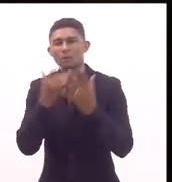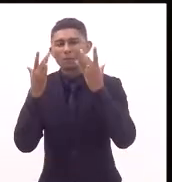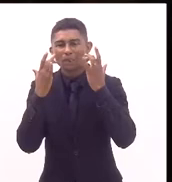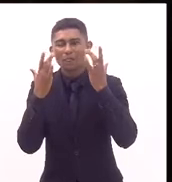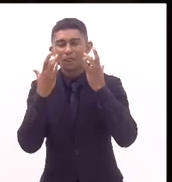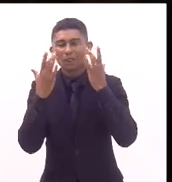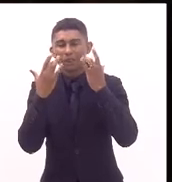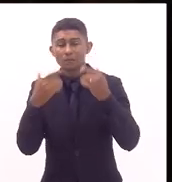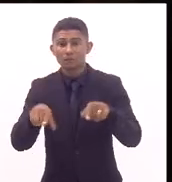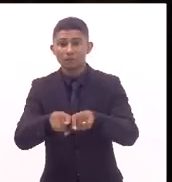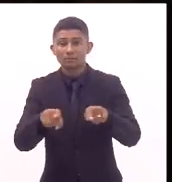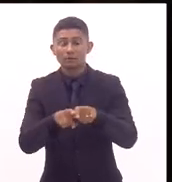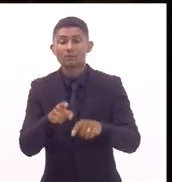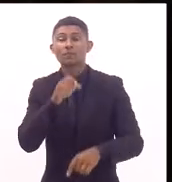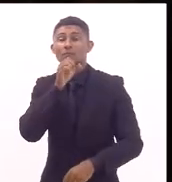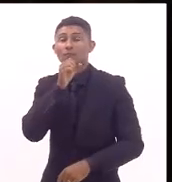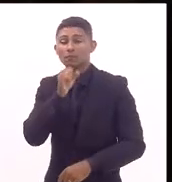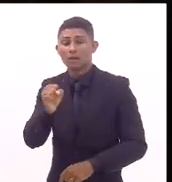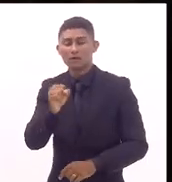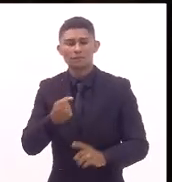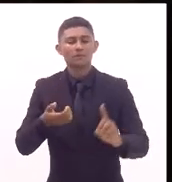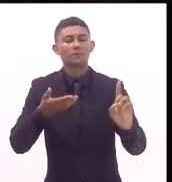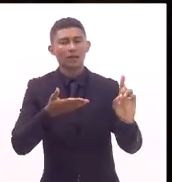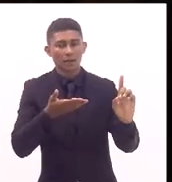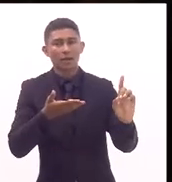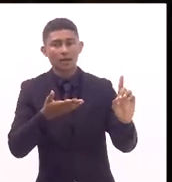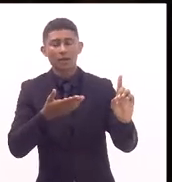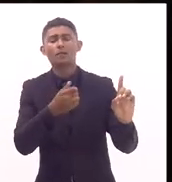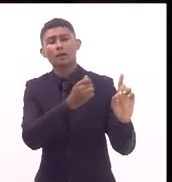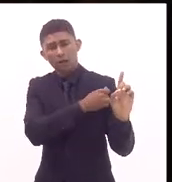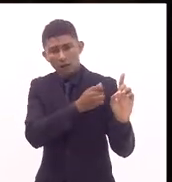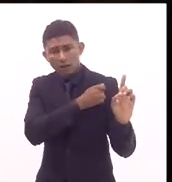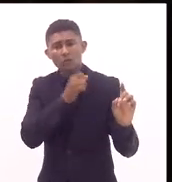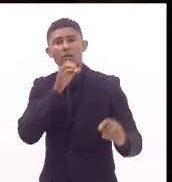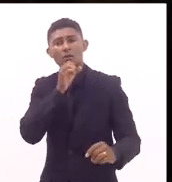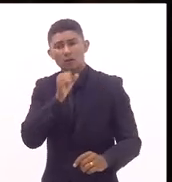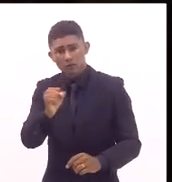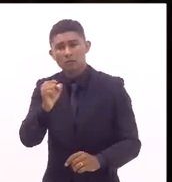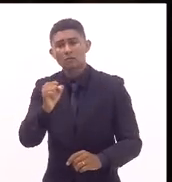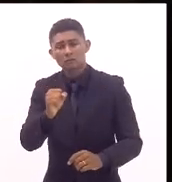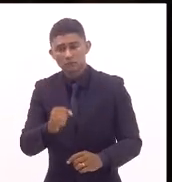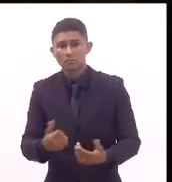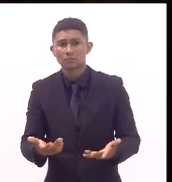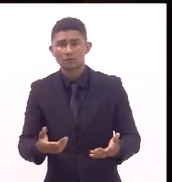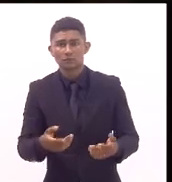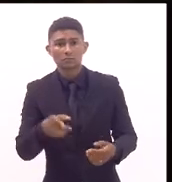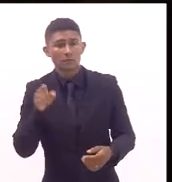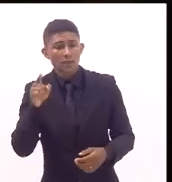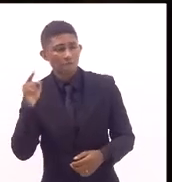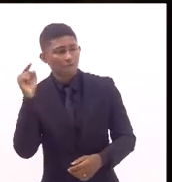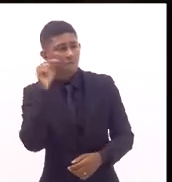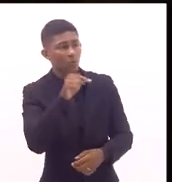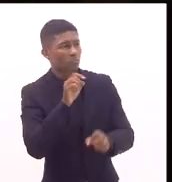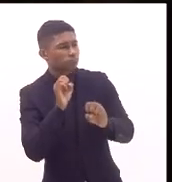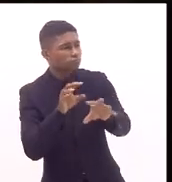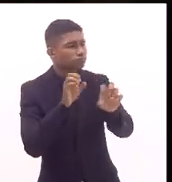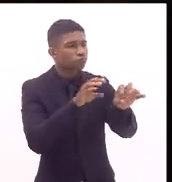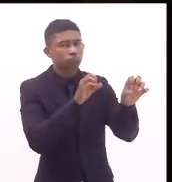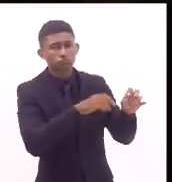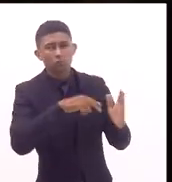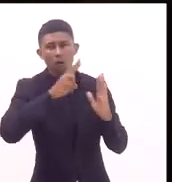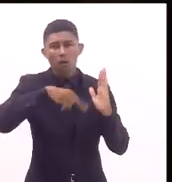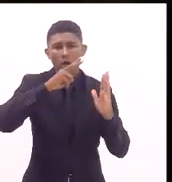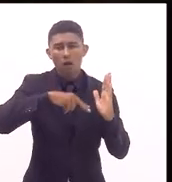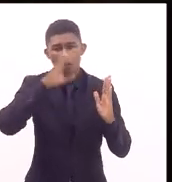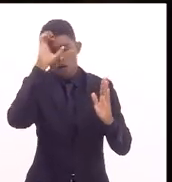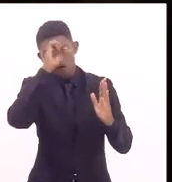esteve Paulo Freire ela foi aluno do freio e o fertilizou chapéu Mangueira muita gente chapéu mangueira e